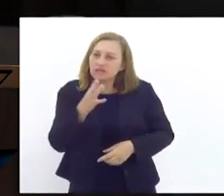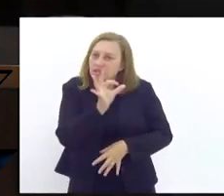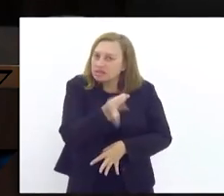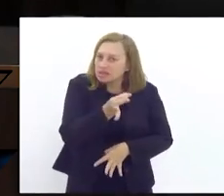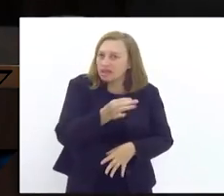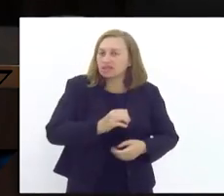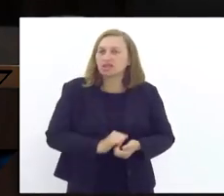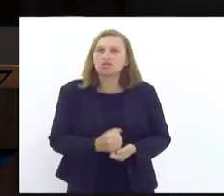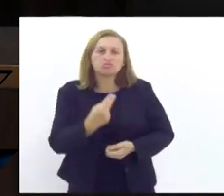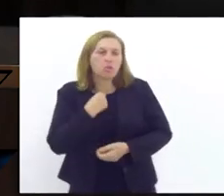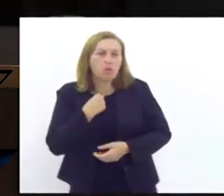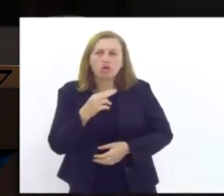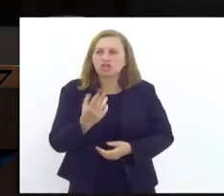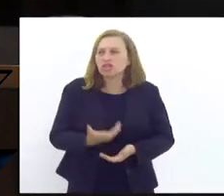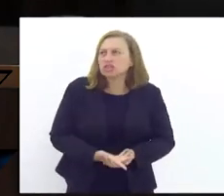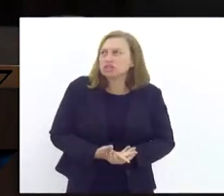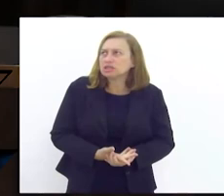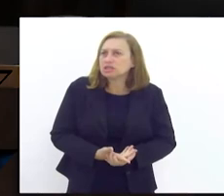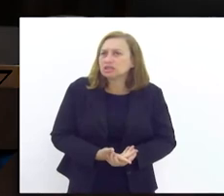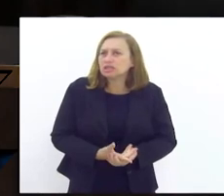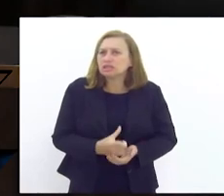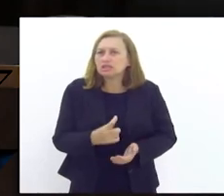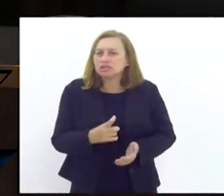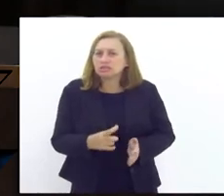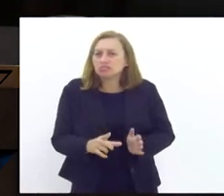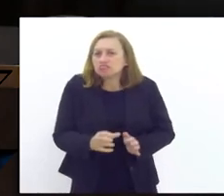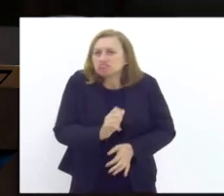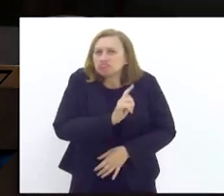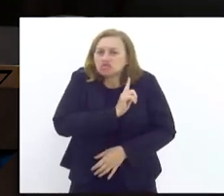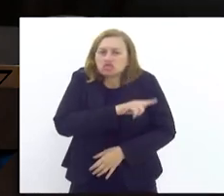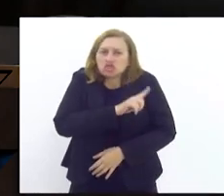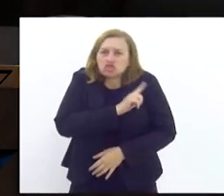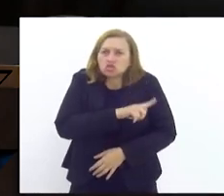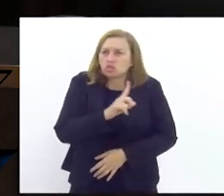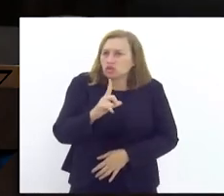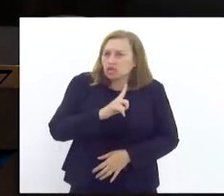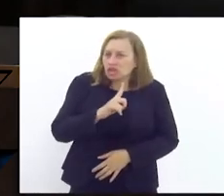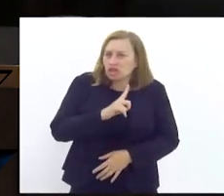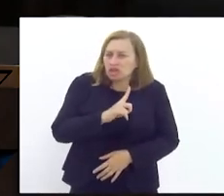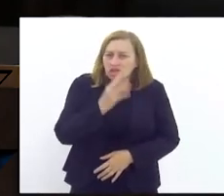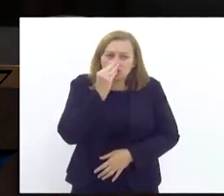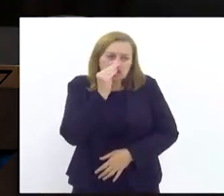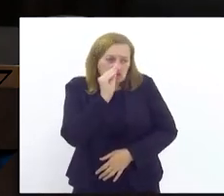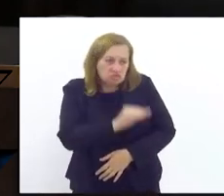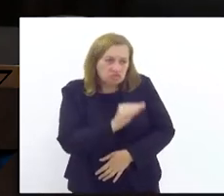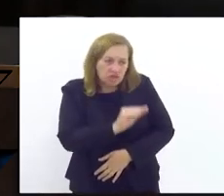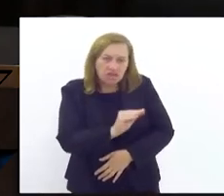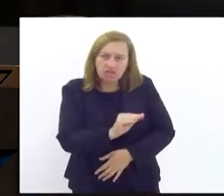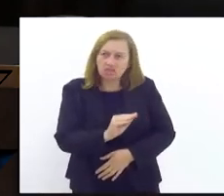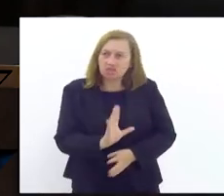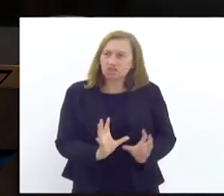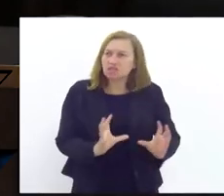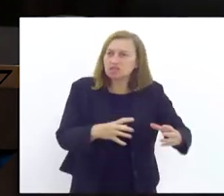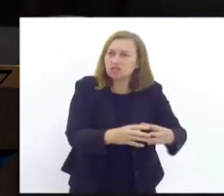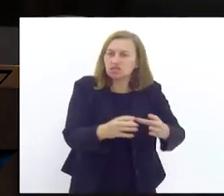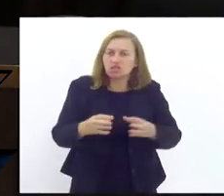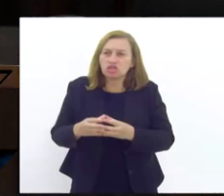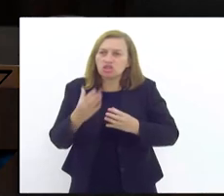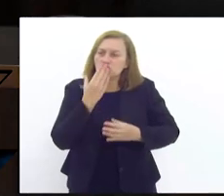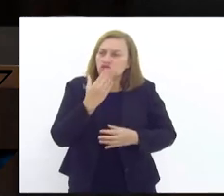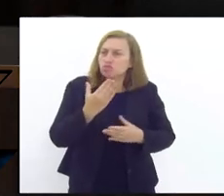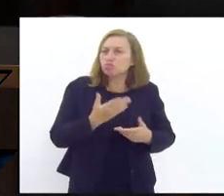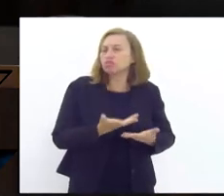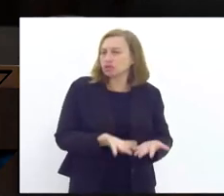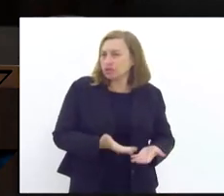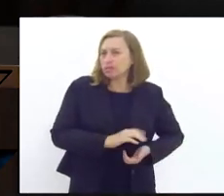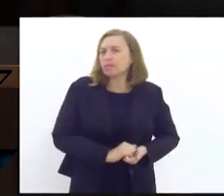não se pode ter um gestor do estado que tenha misoginia não pode se ter um gestor do estado que tenha né da prefeitura